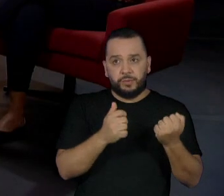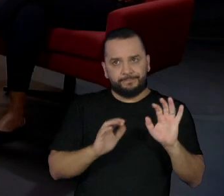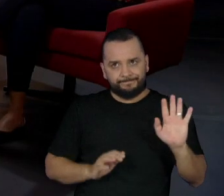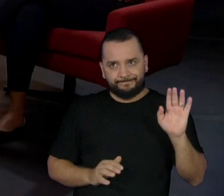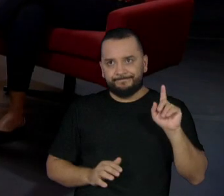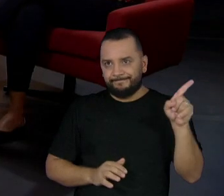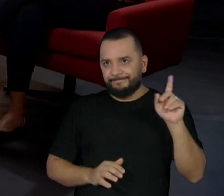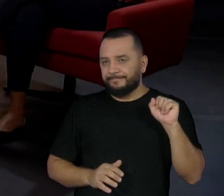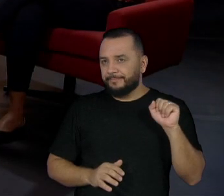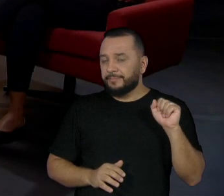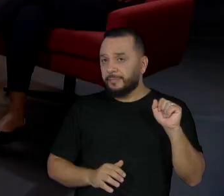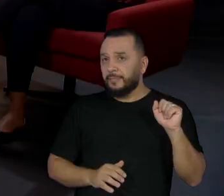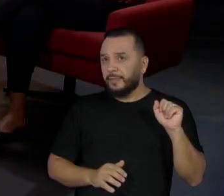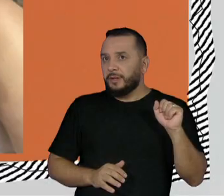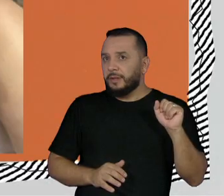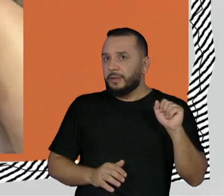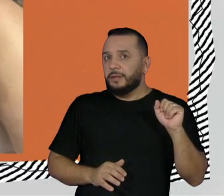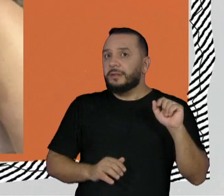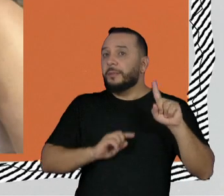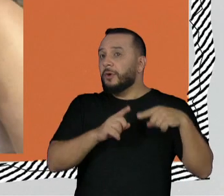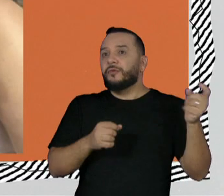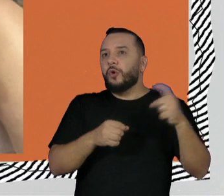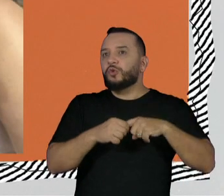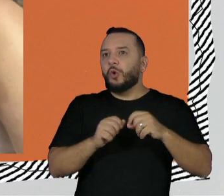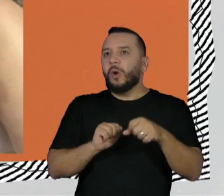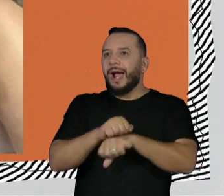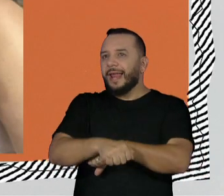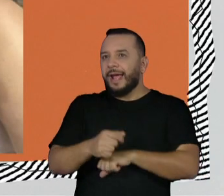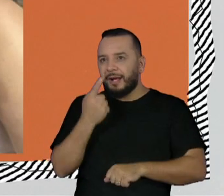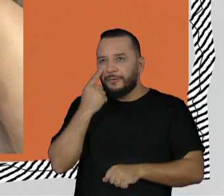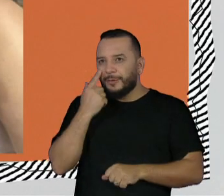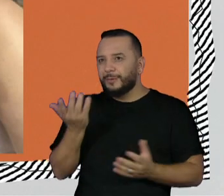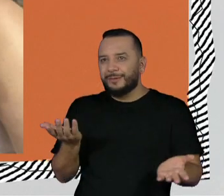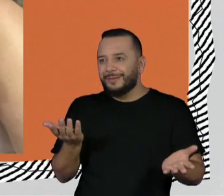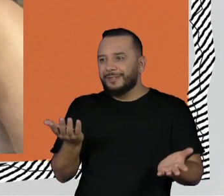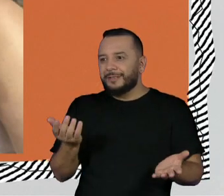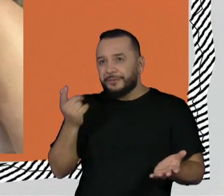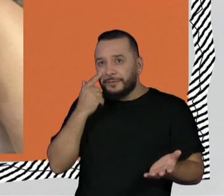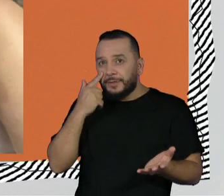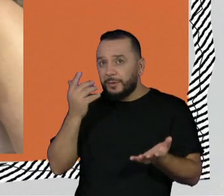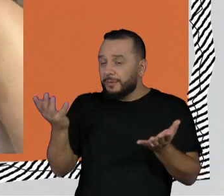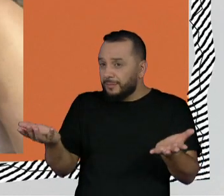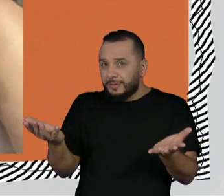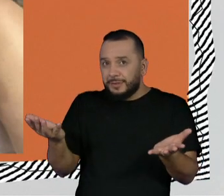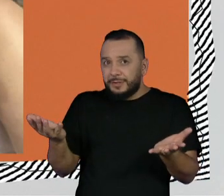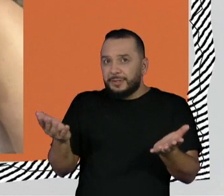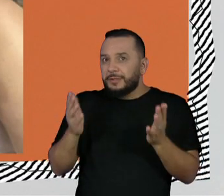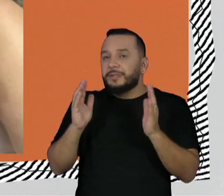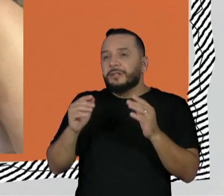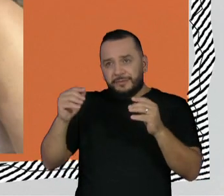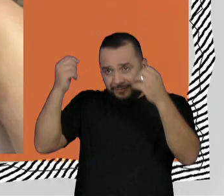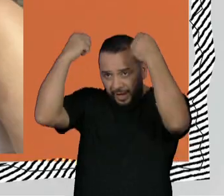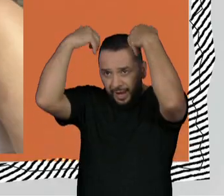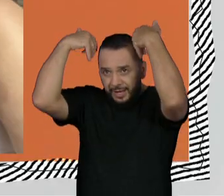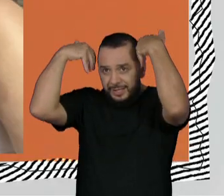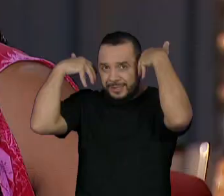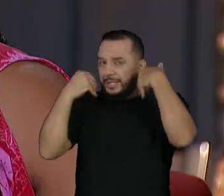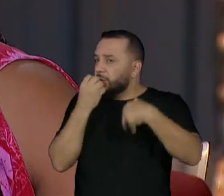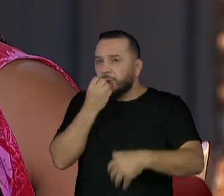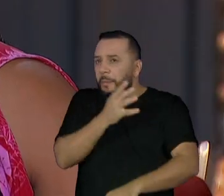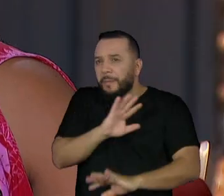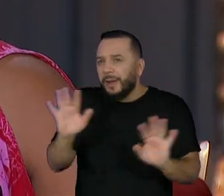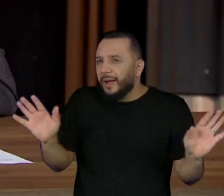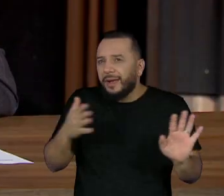E ela voltou careca. E aí minha mãe falou assim, você tá vendo? Isso aqui é um cabelo. Vai crescer, tá tudo bem.